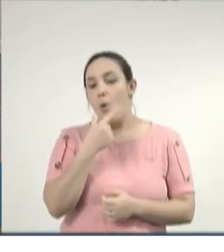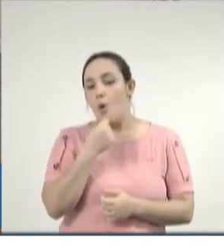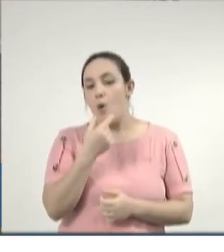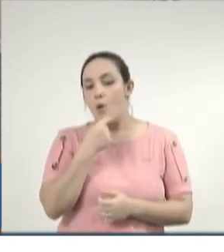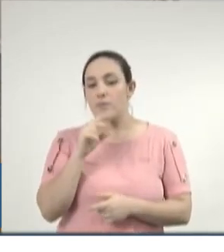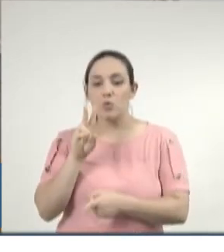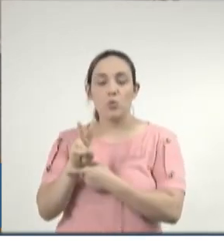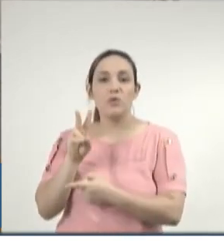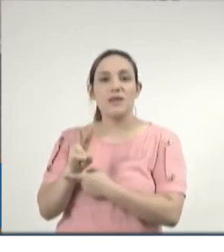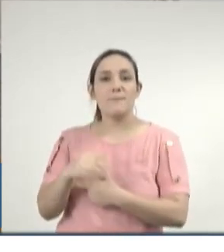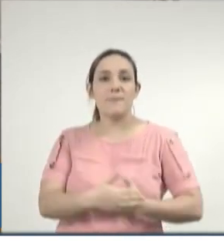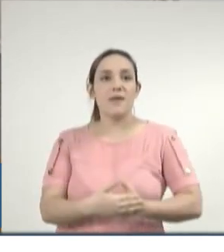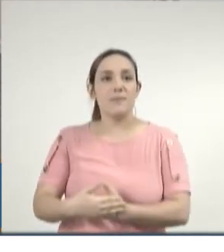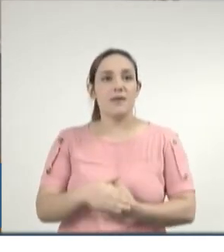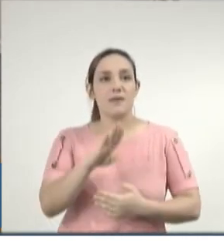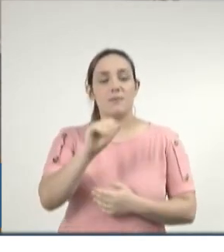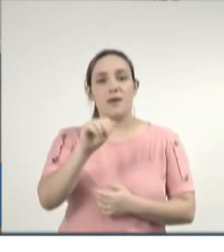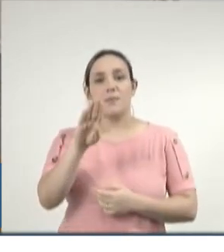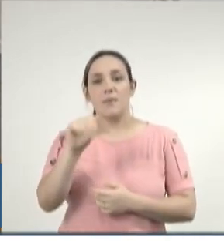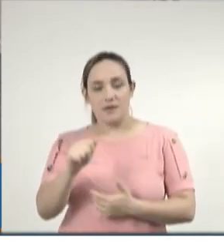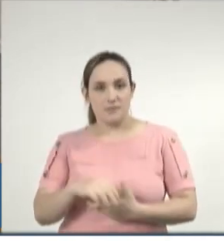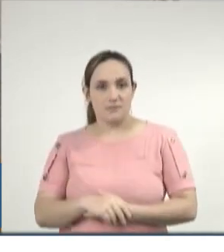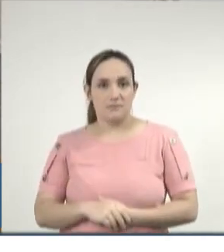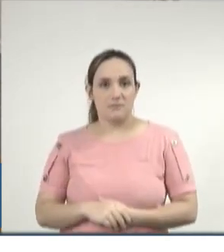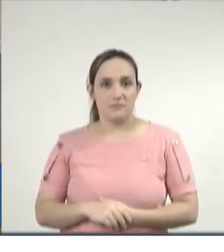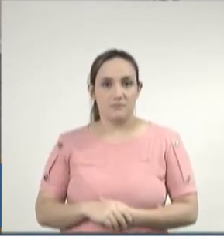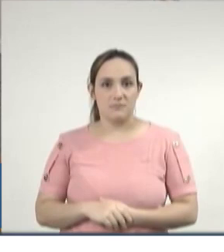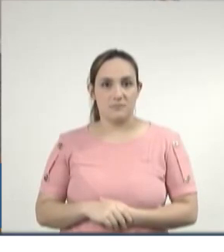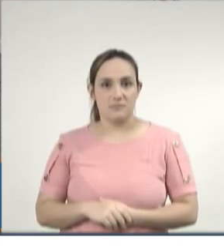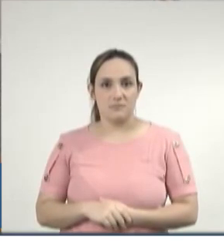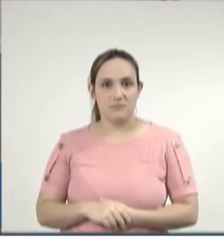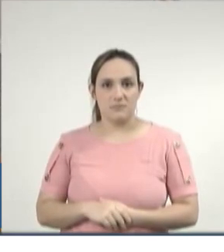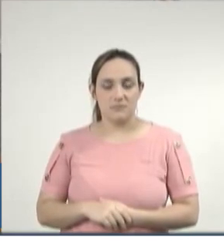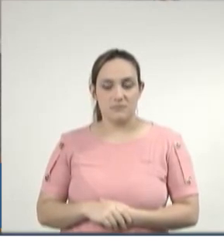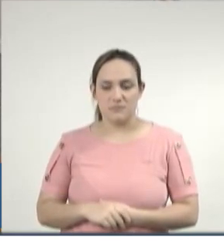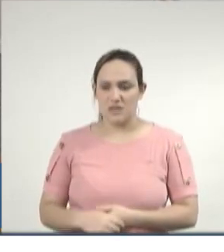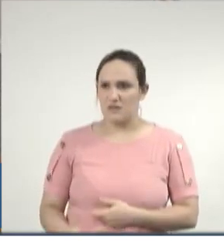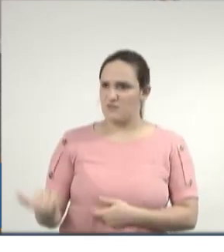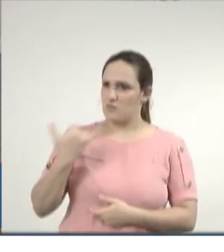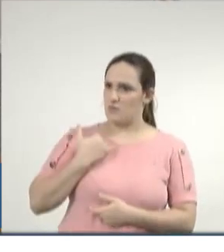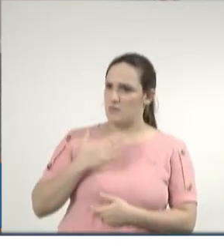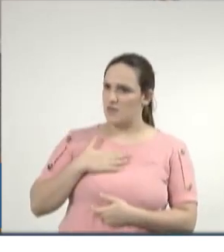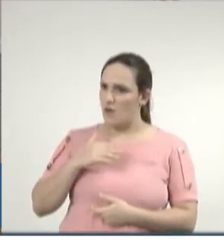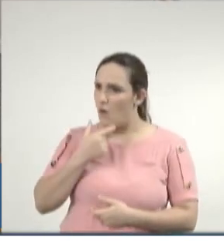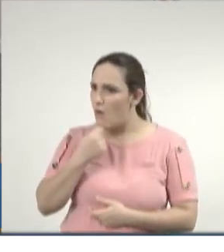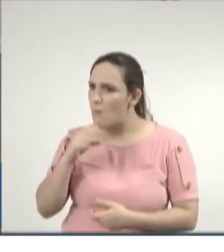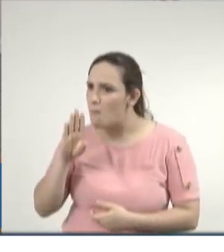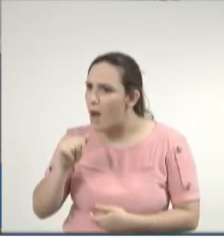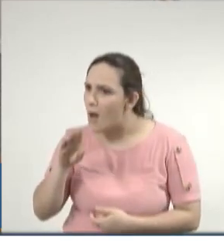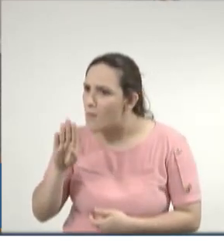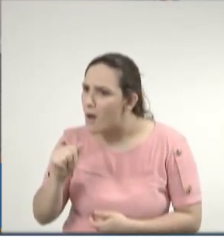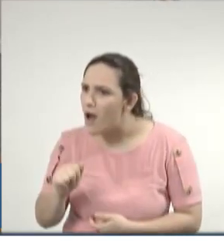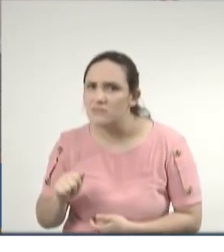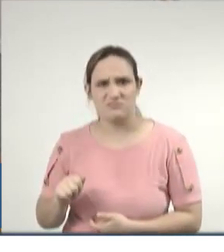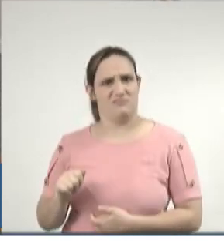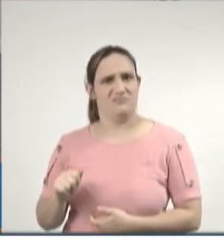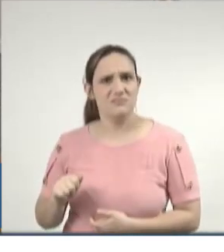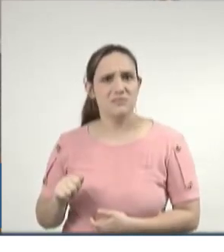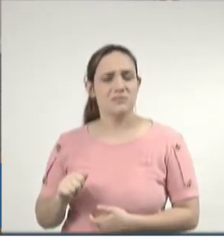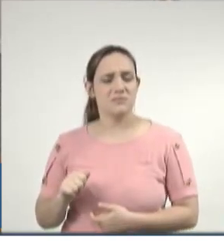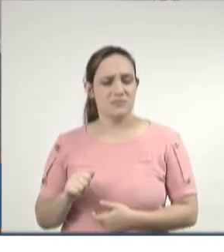babá. Eu já escutei um caso, eu fiquei chocada. Eu falei, o quê? Babá? Diarista. Mas tem.